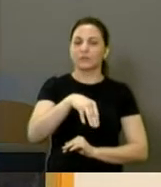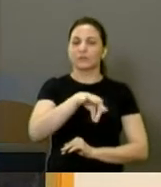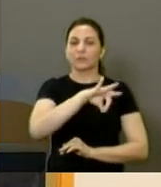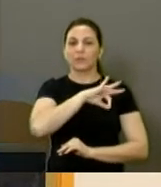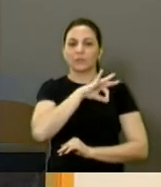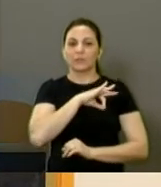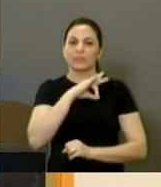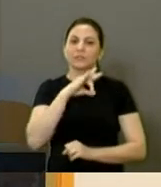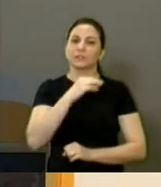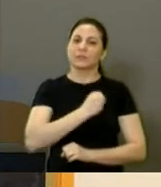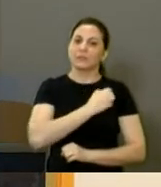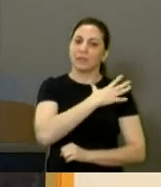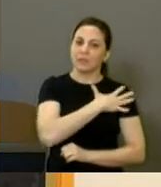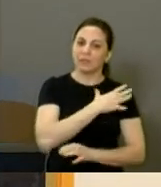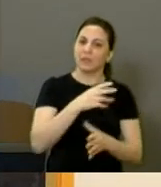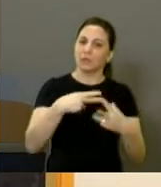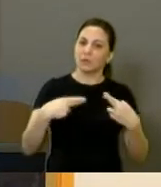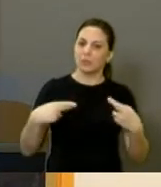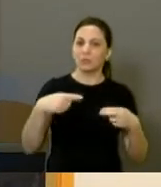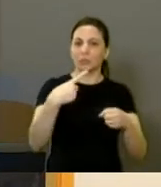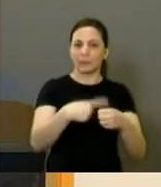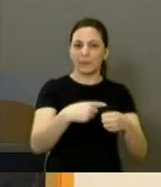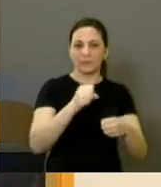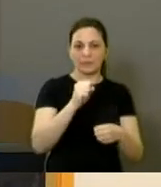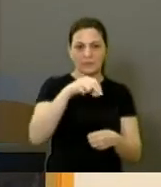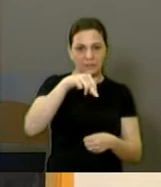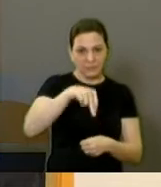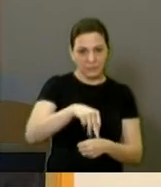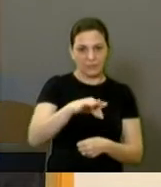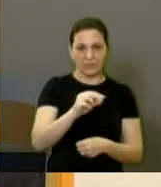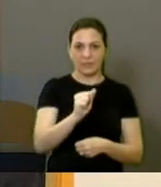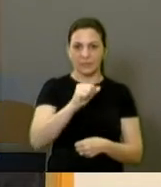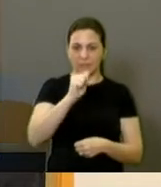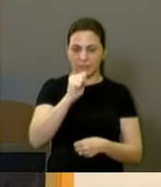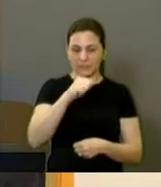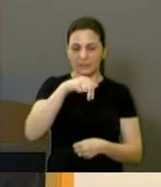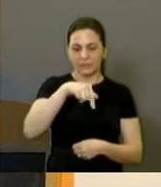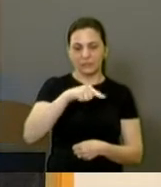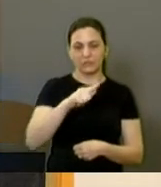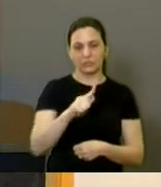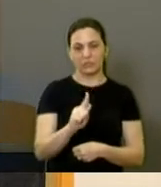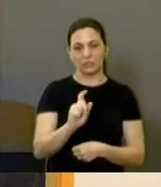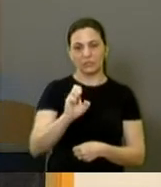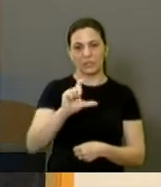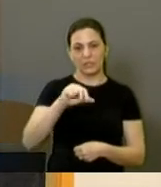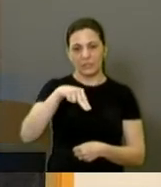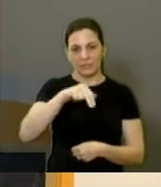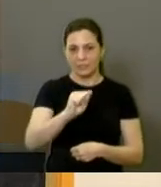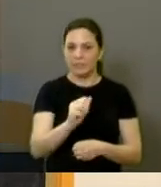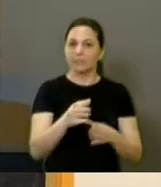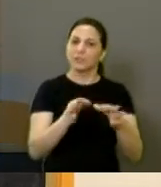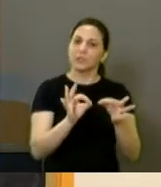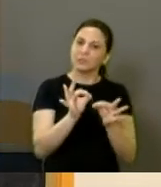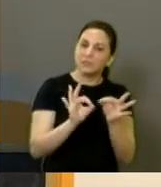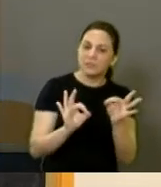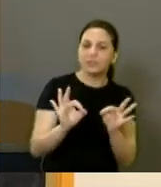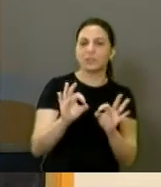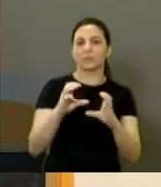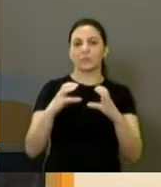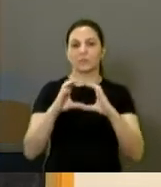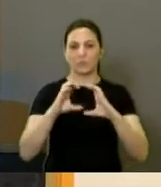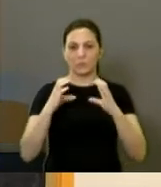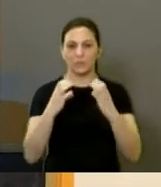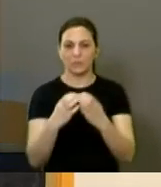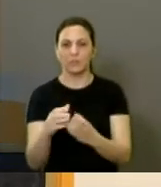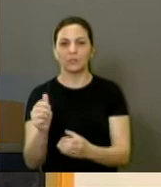uma ação com o pessoal do Santa Angelina, no mesmo sentido. Então, tem um processo de organização da comunidade aqui na nossa